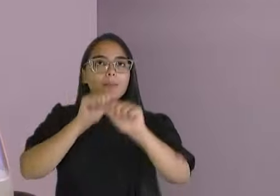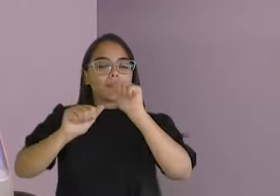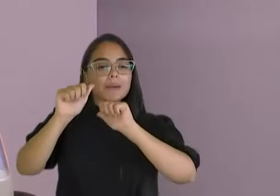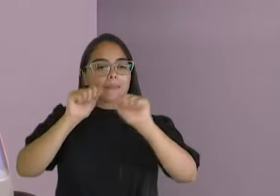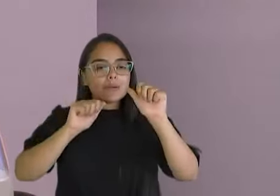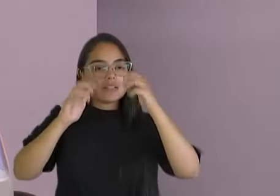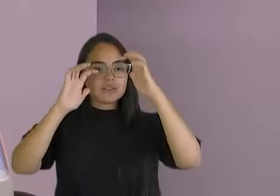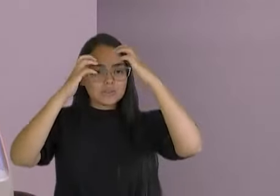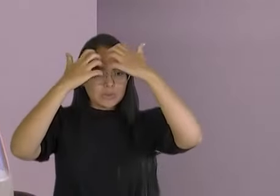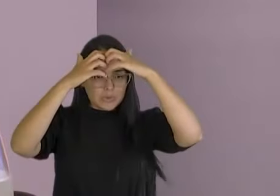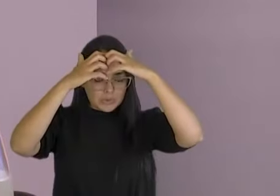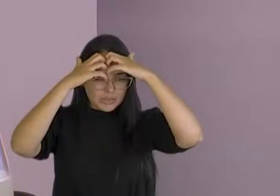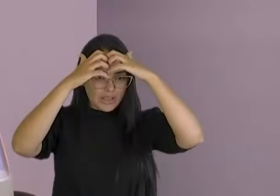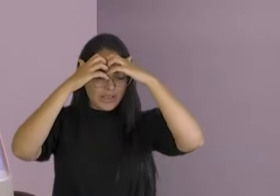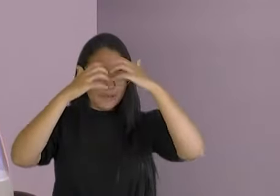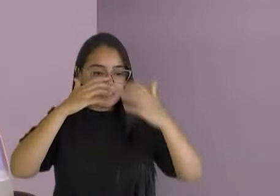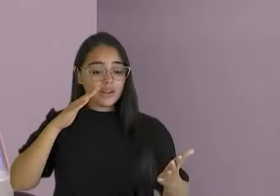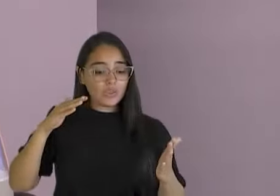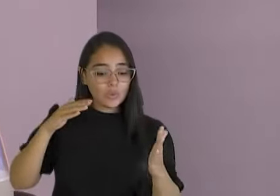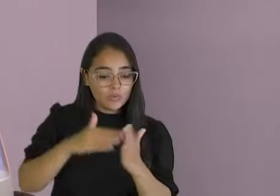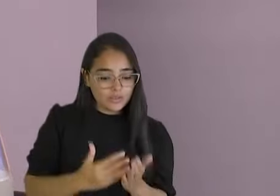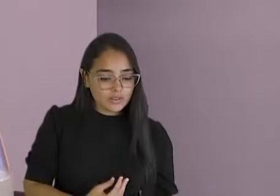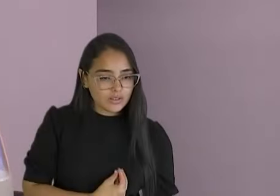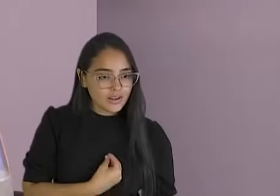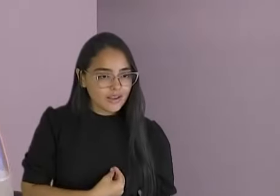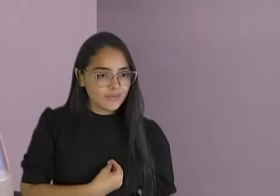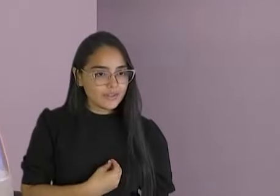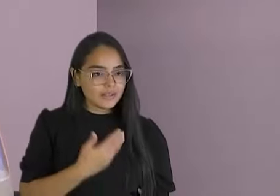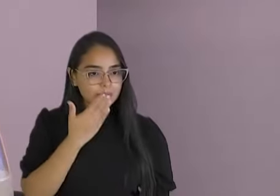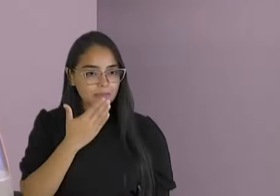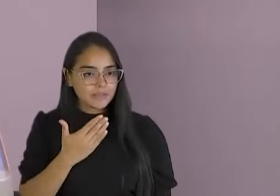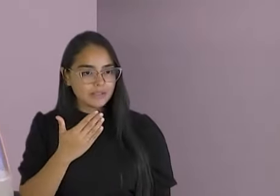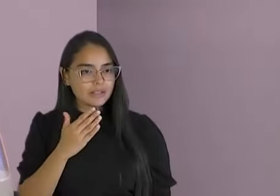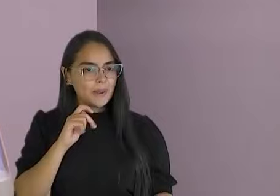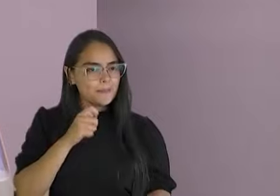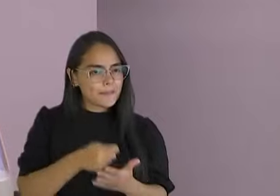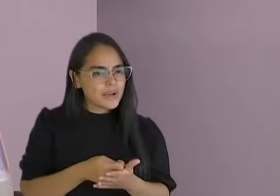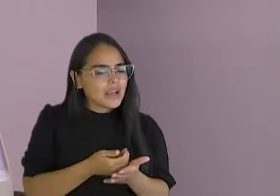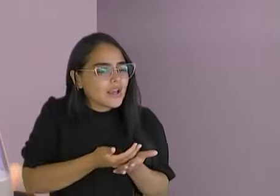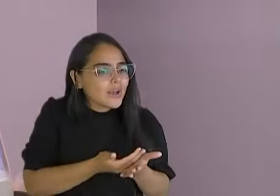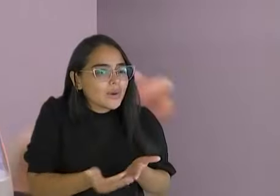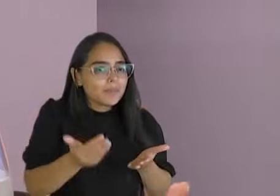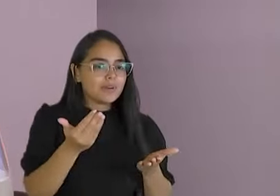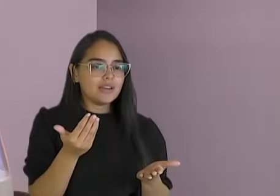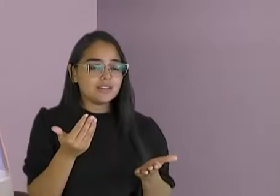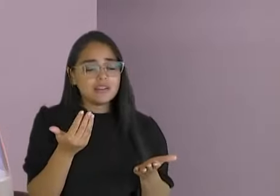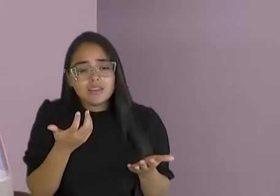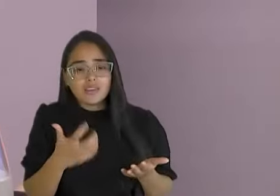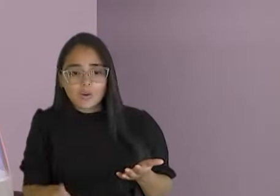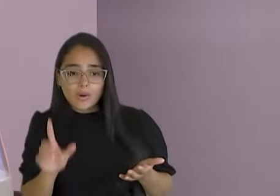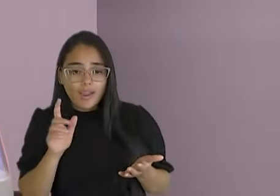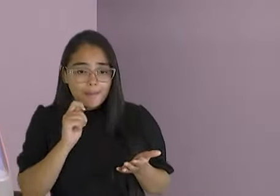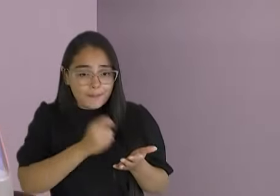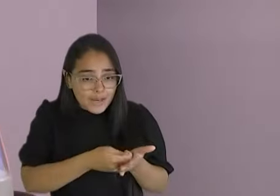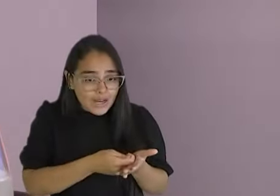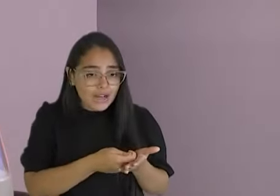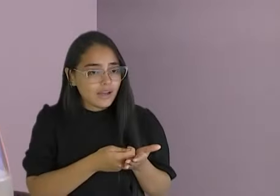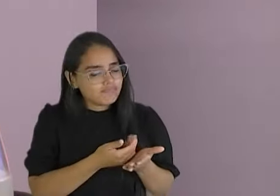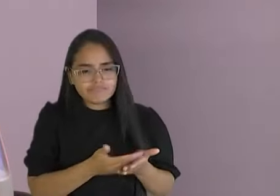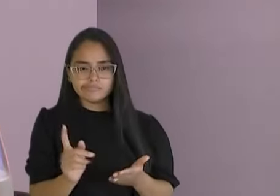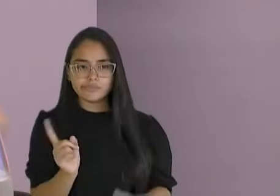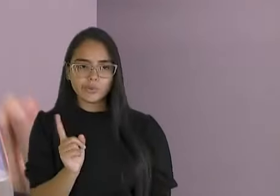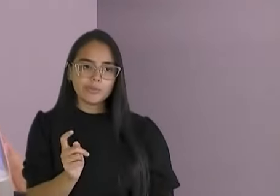nossa vida, a gente vai ter que pagar essa conta. Então, se alguém preferir pagar essa conta, você começa. Se você não quiser pagar essa conta, você não começa,